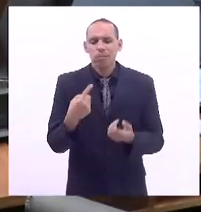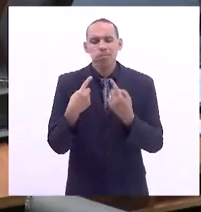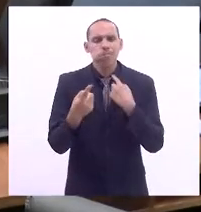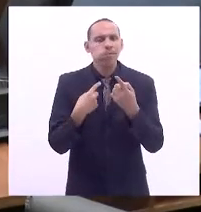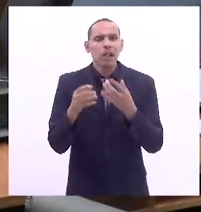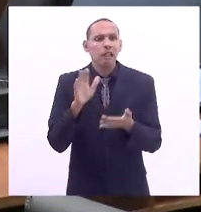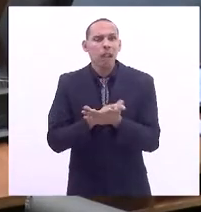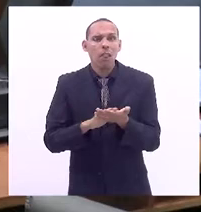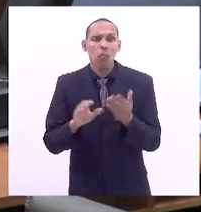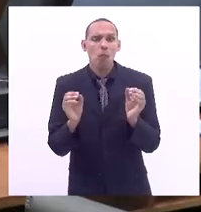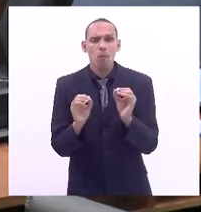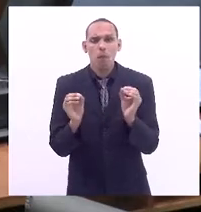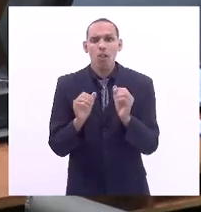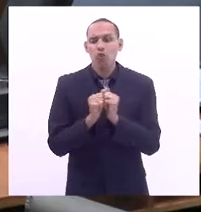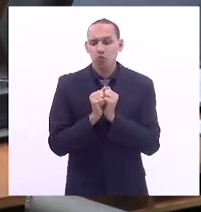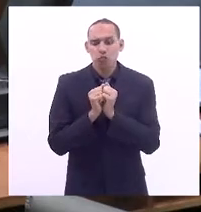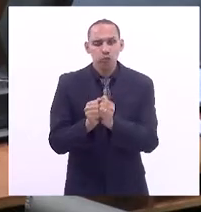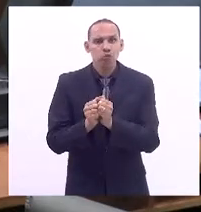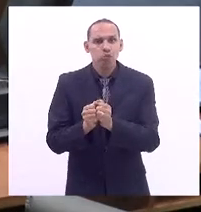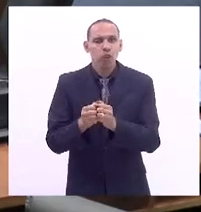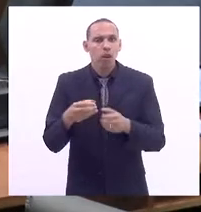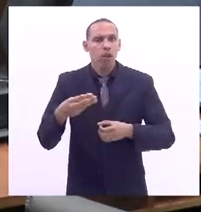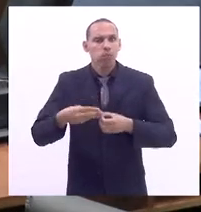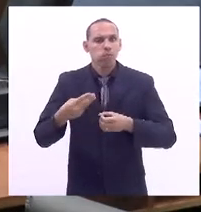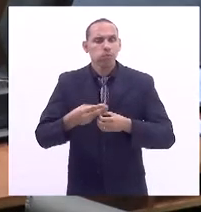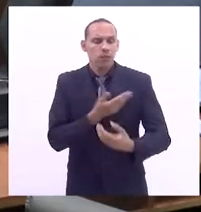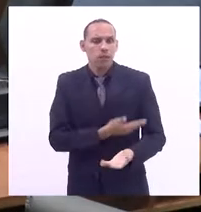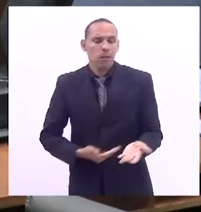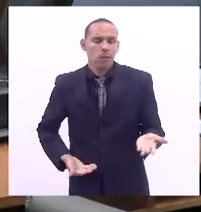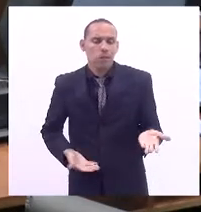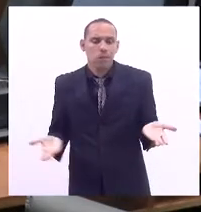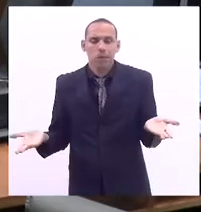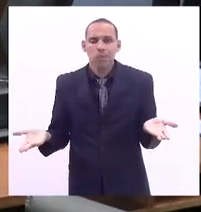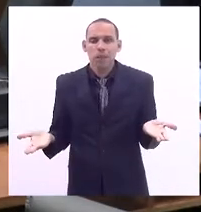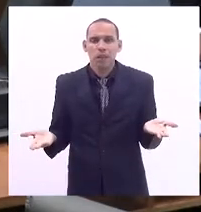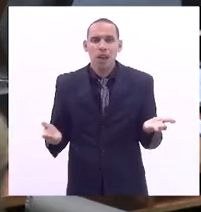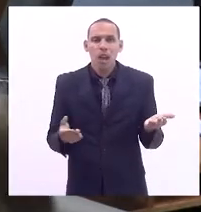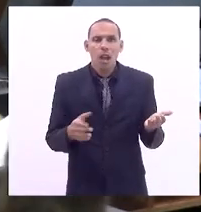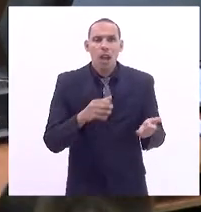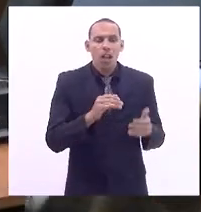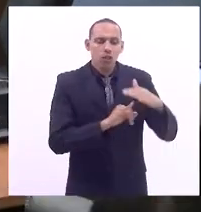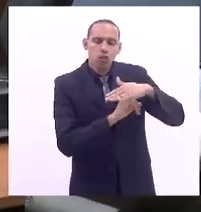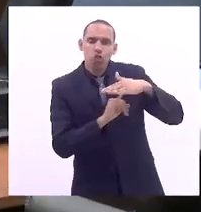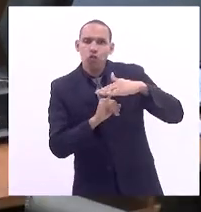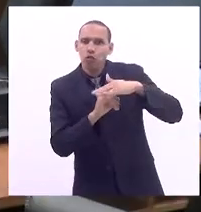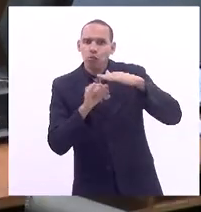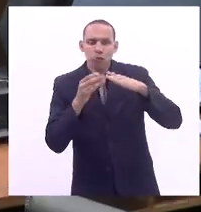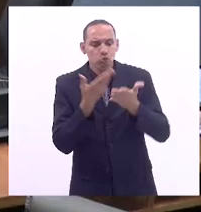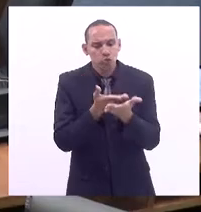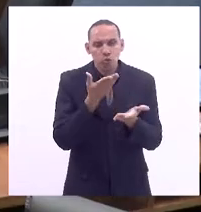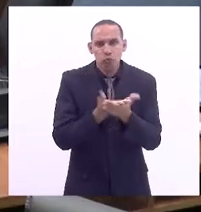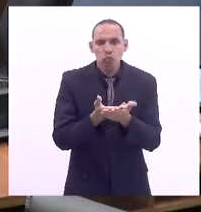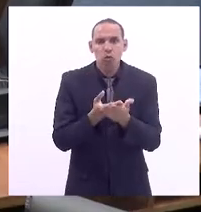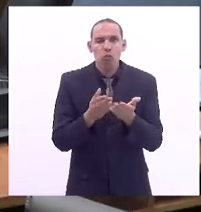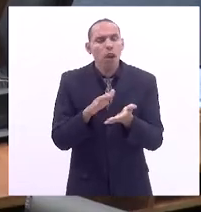diálogo inclusive com o ente Municipal com as instituições que fazem esse tipo de estudo que tem esse levantamento no